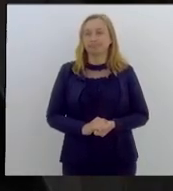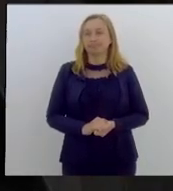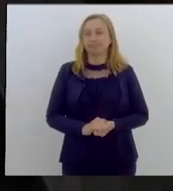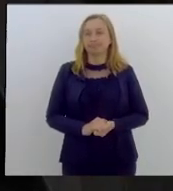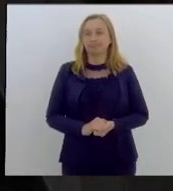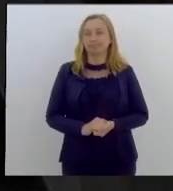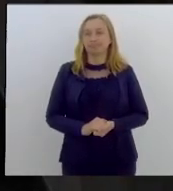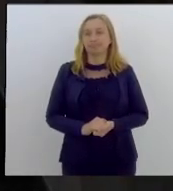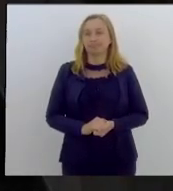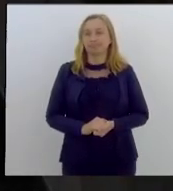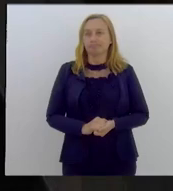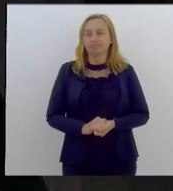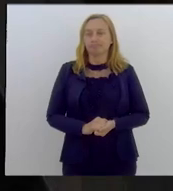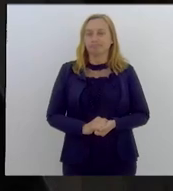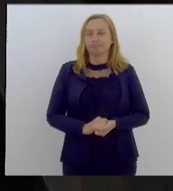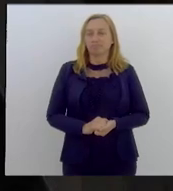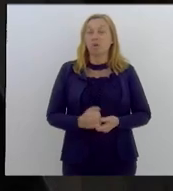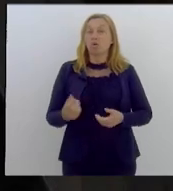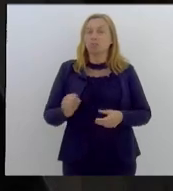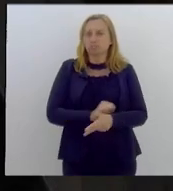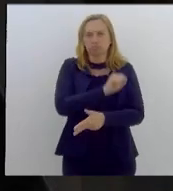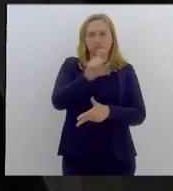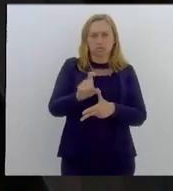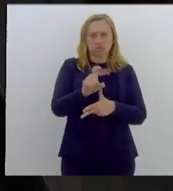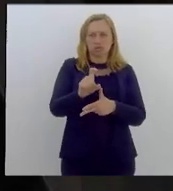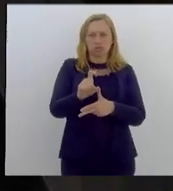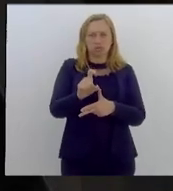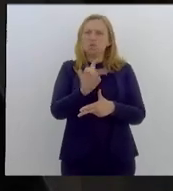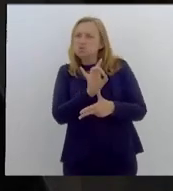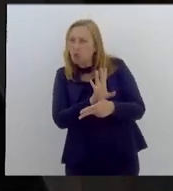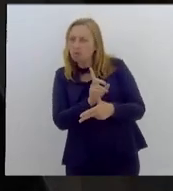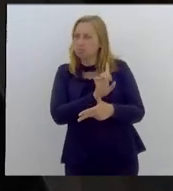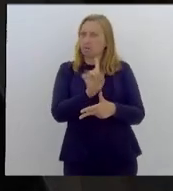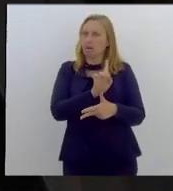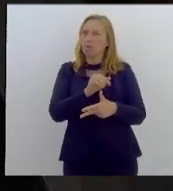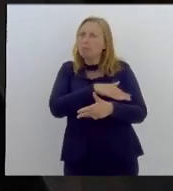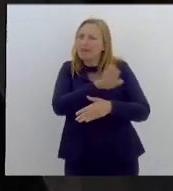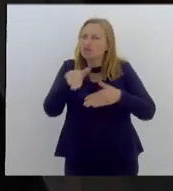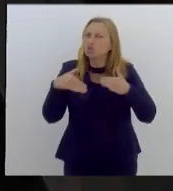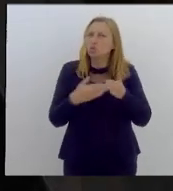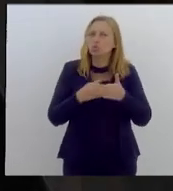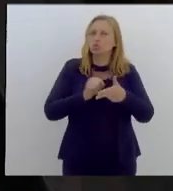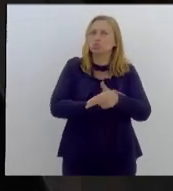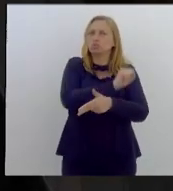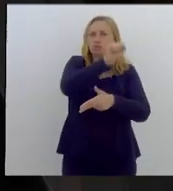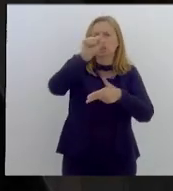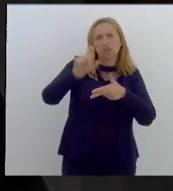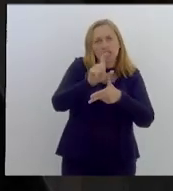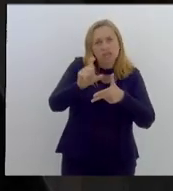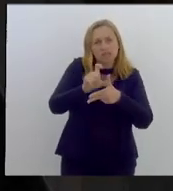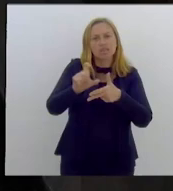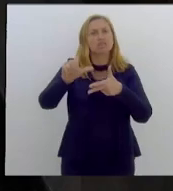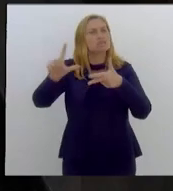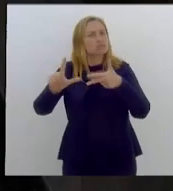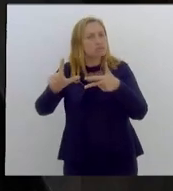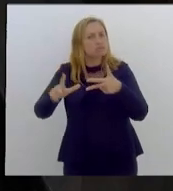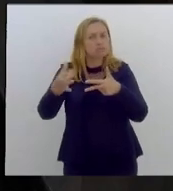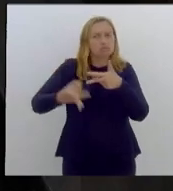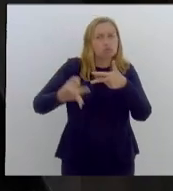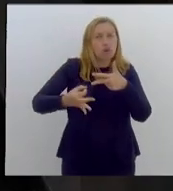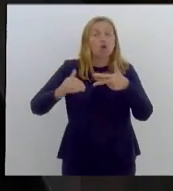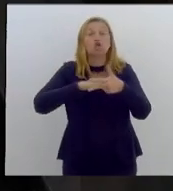vale, né, não só para o Poder Executivo, vale para todos os poderes. Porque quando você